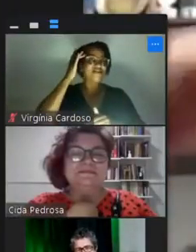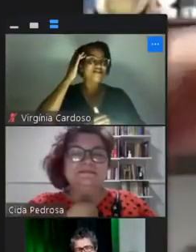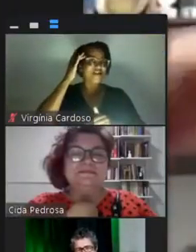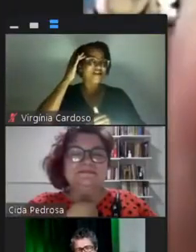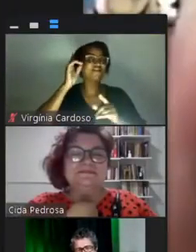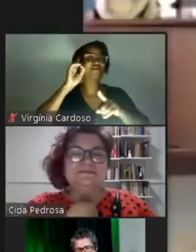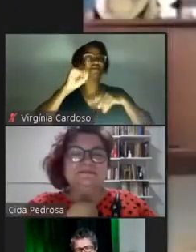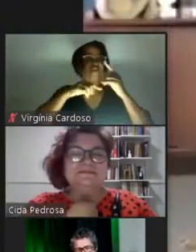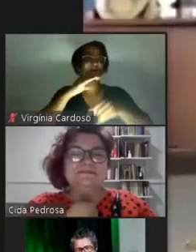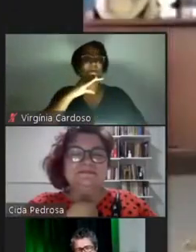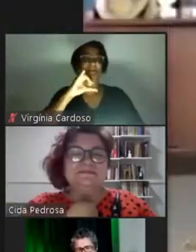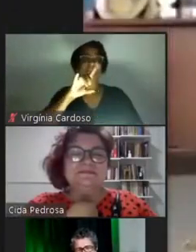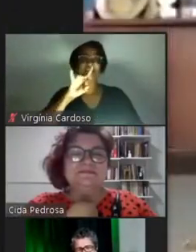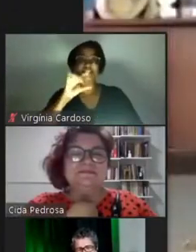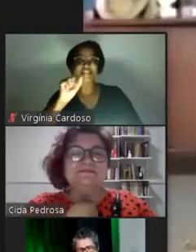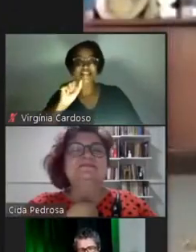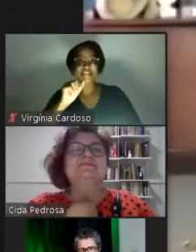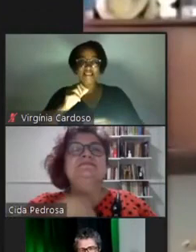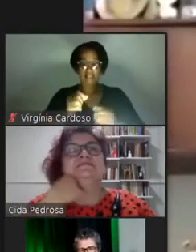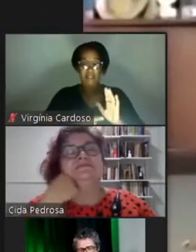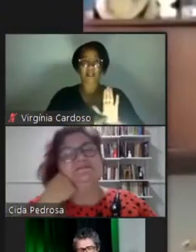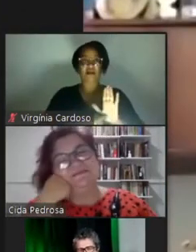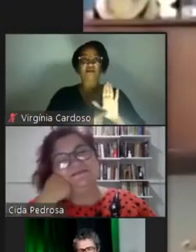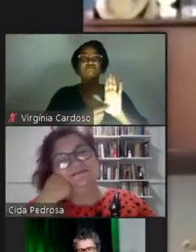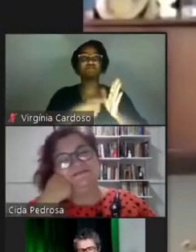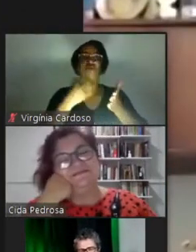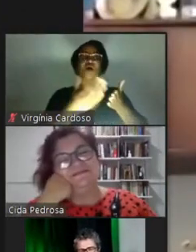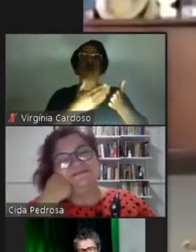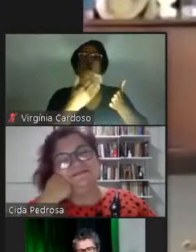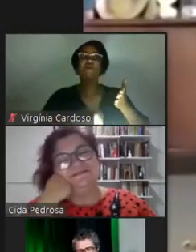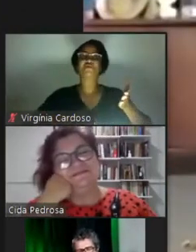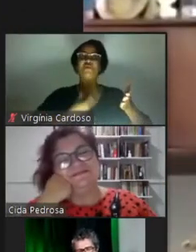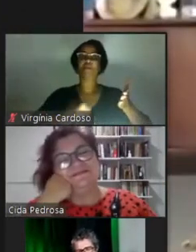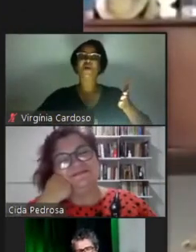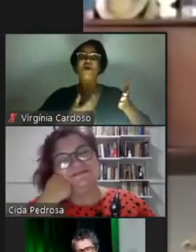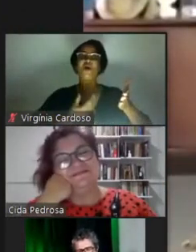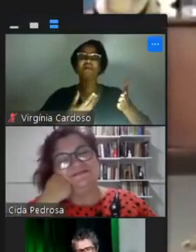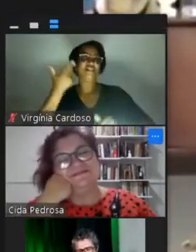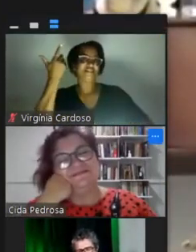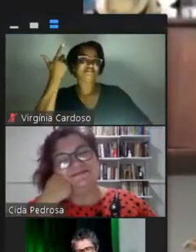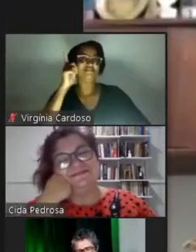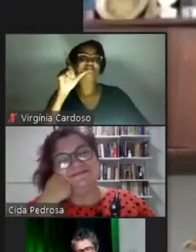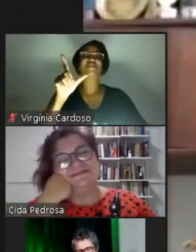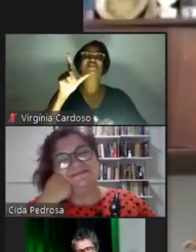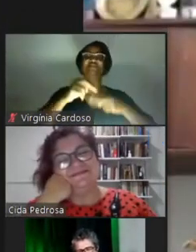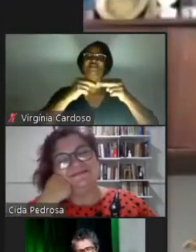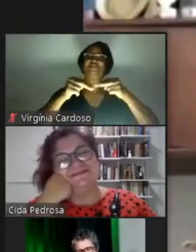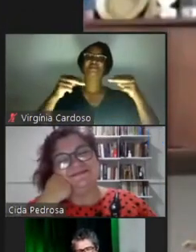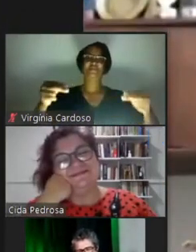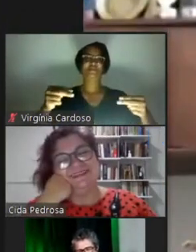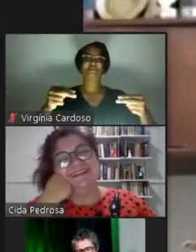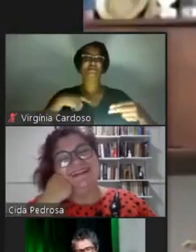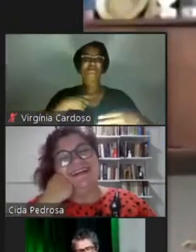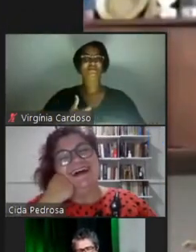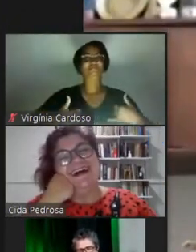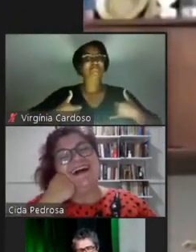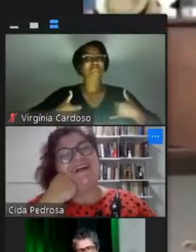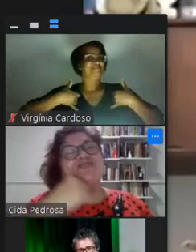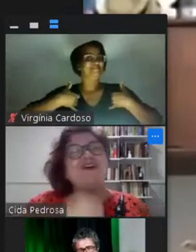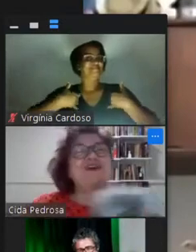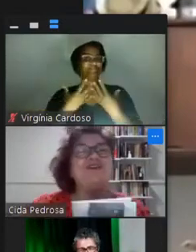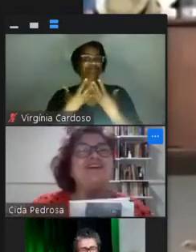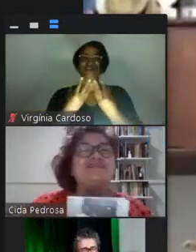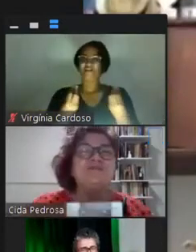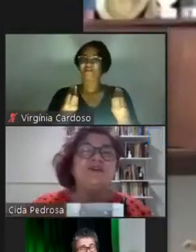e tome, não, vai ser um livro de poesia maravilhoso, essa mulher nordestina, parabéns, isso dá um orgulho.